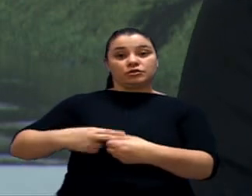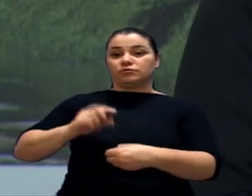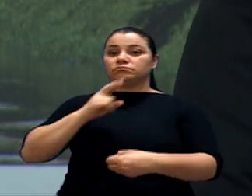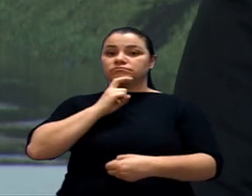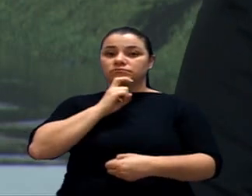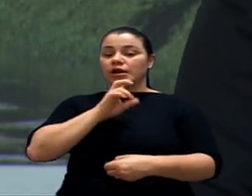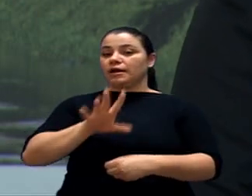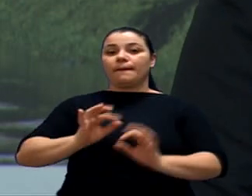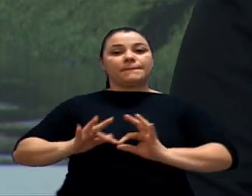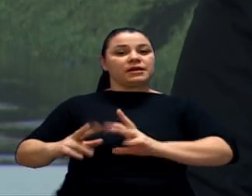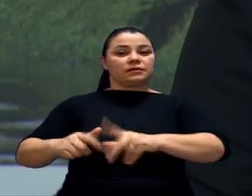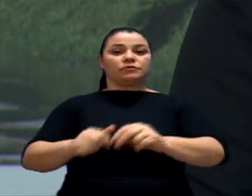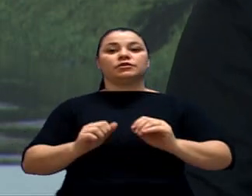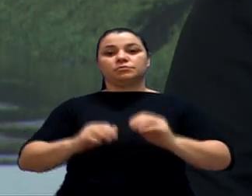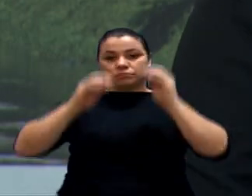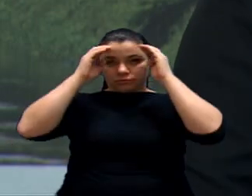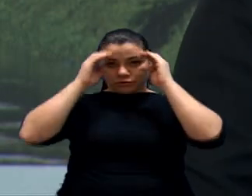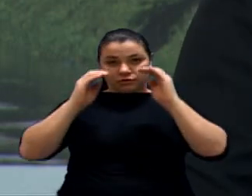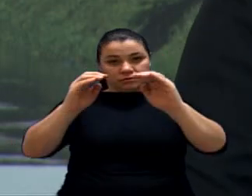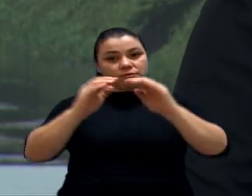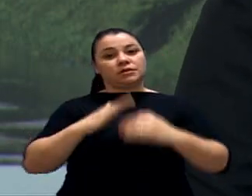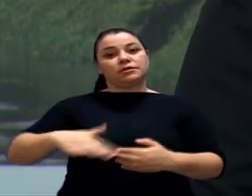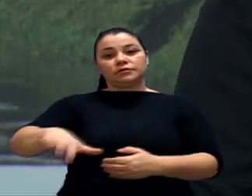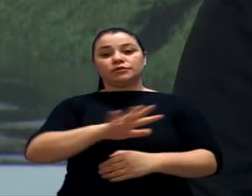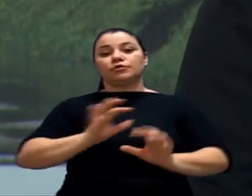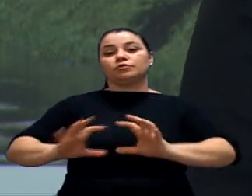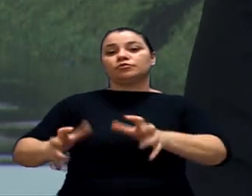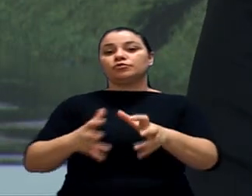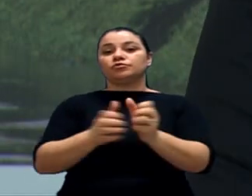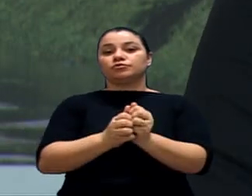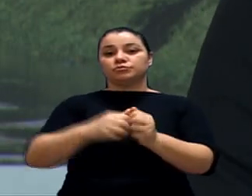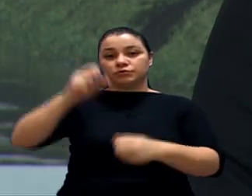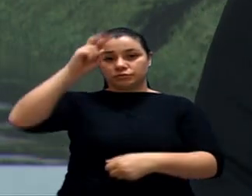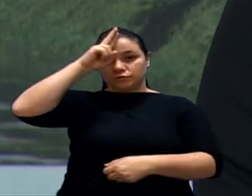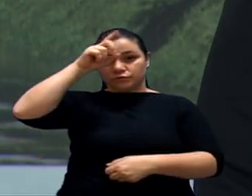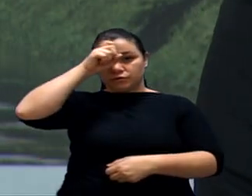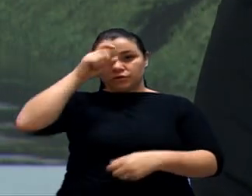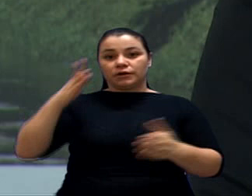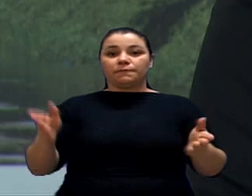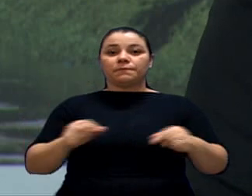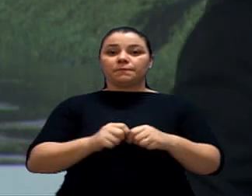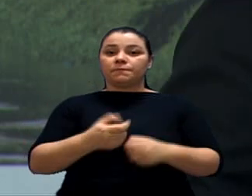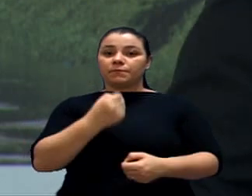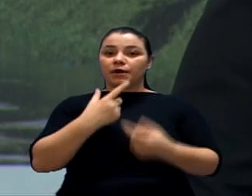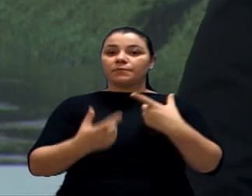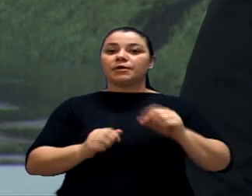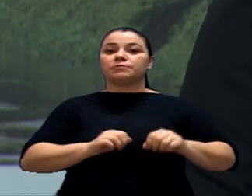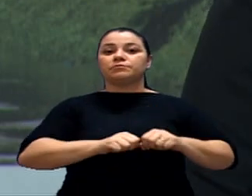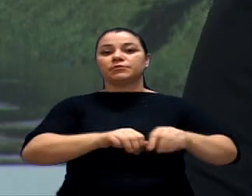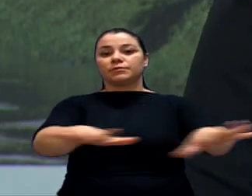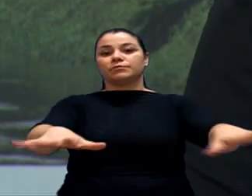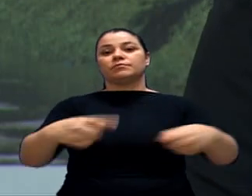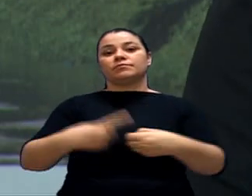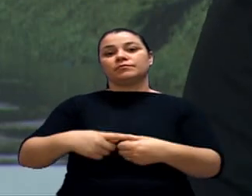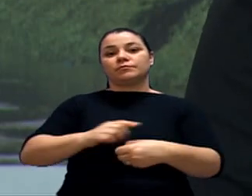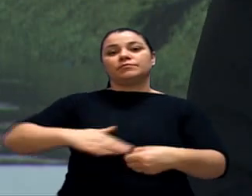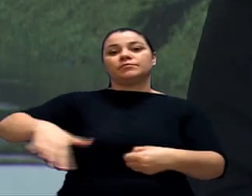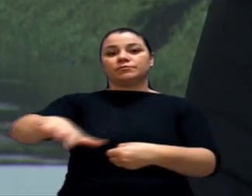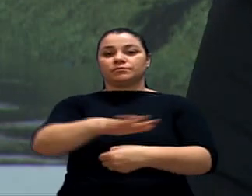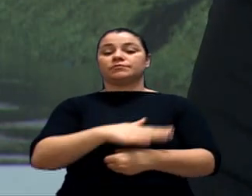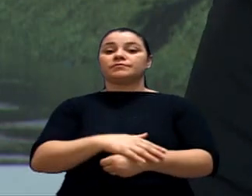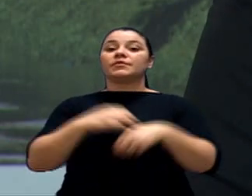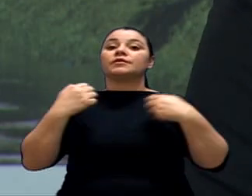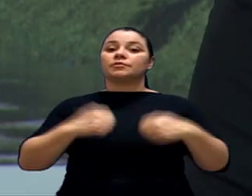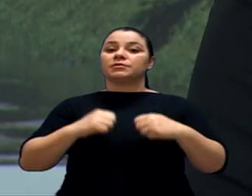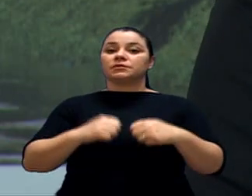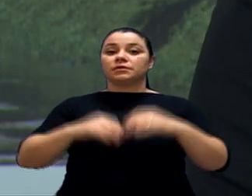sorocabanos, mas estão sendo respeitados, porque o conjunto hospitalar e a distribuição da medicação é no município de Sorocaba. Então, tem